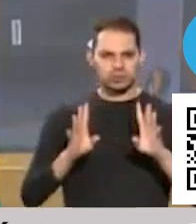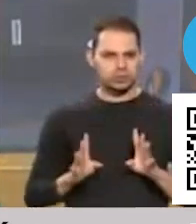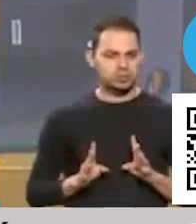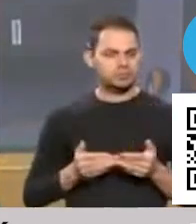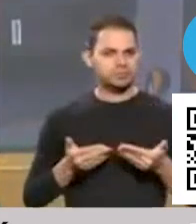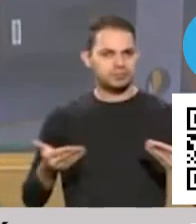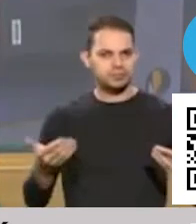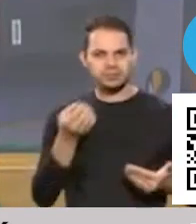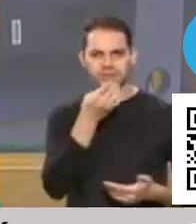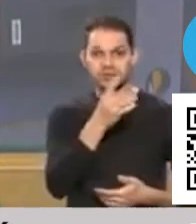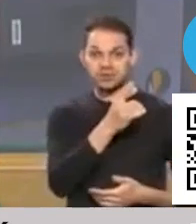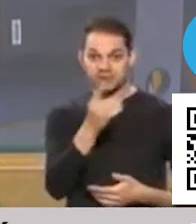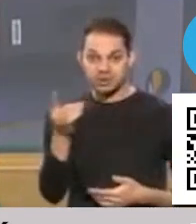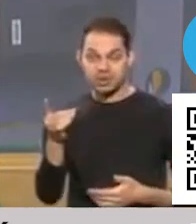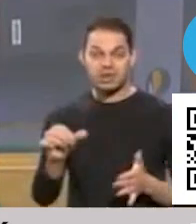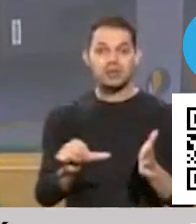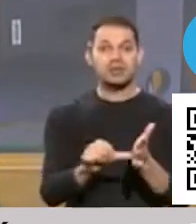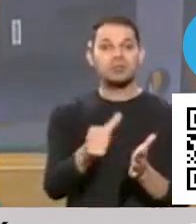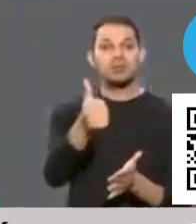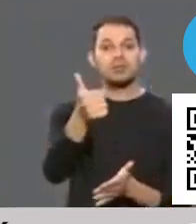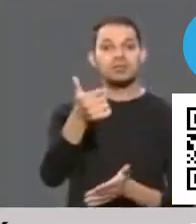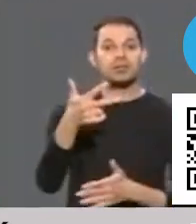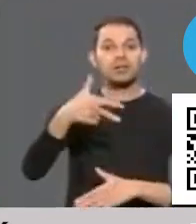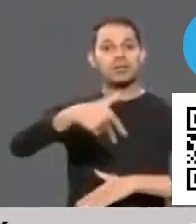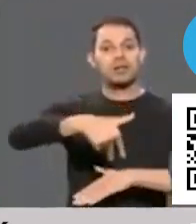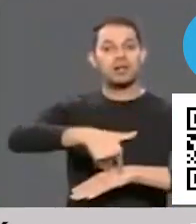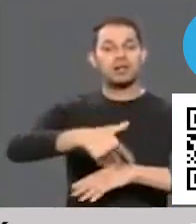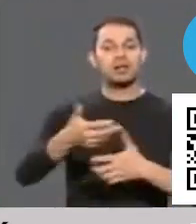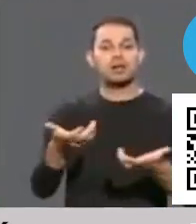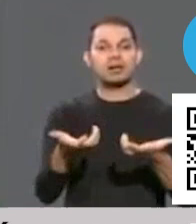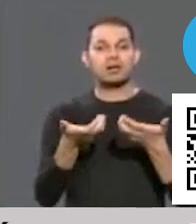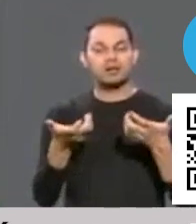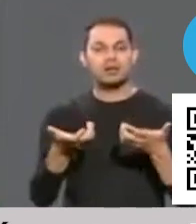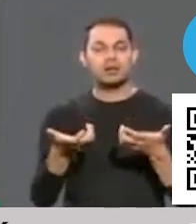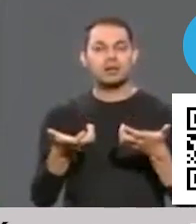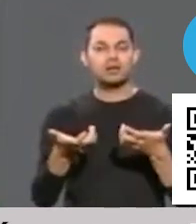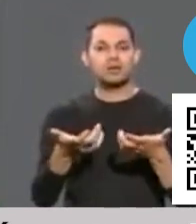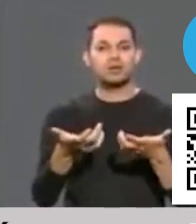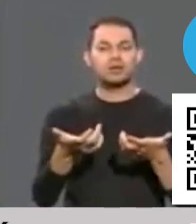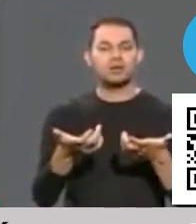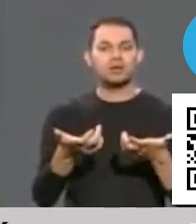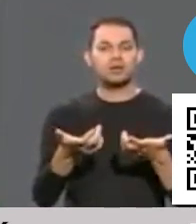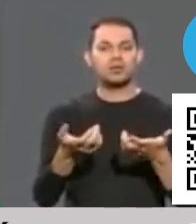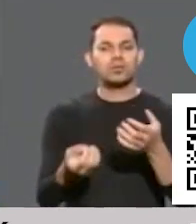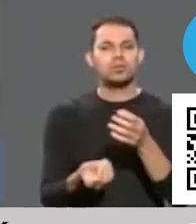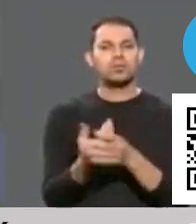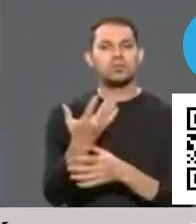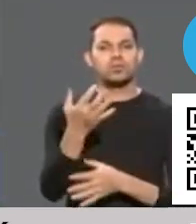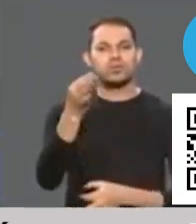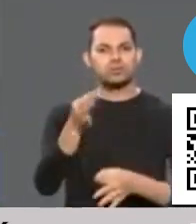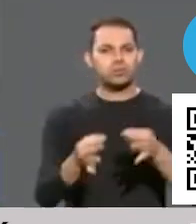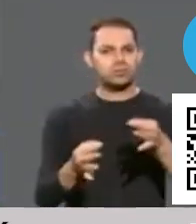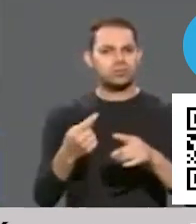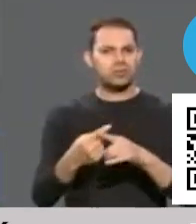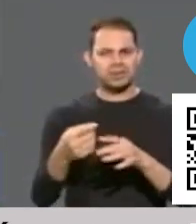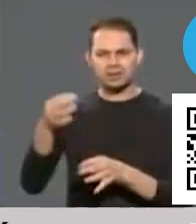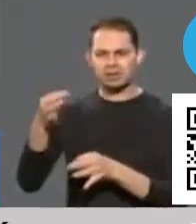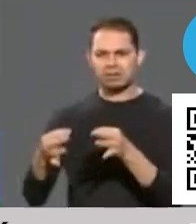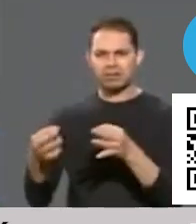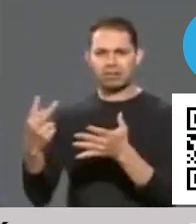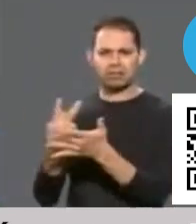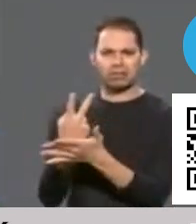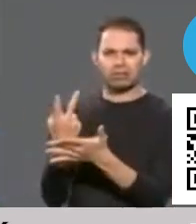Primeiramente, eu gostaria de fazer aqui uma justiça perante tantas injustiças que estão